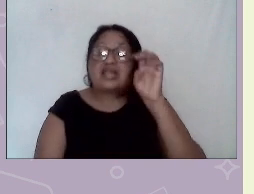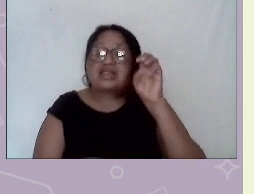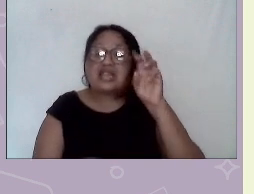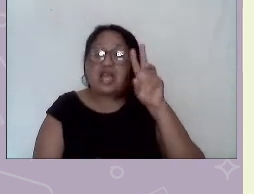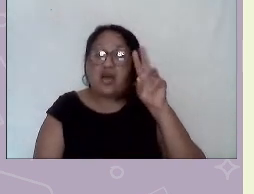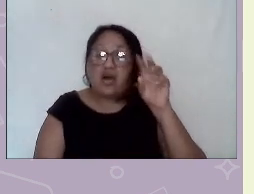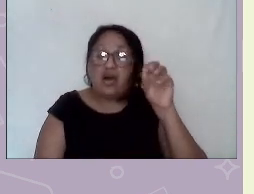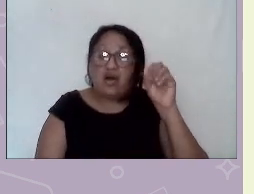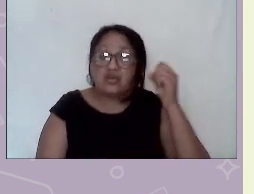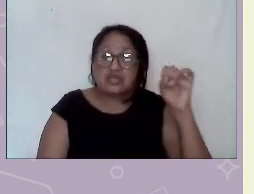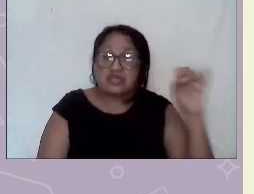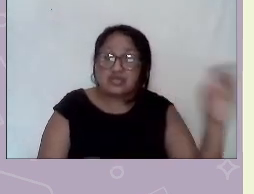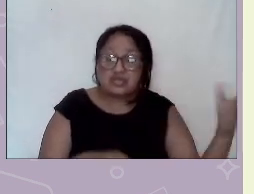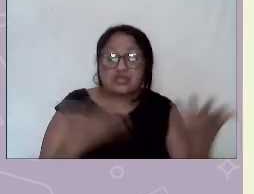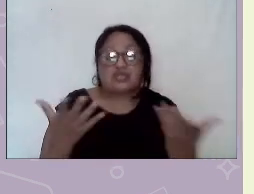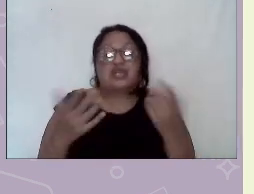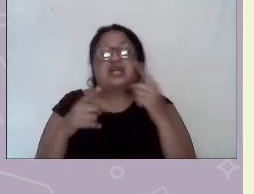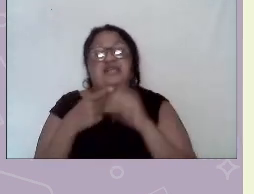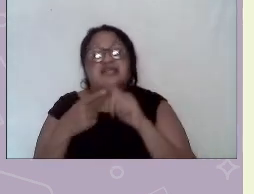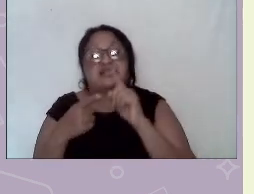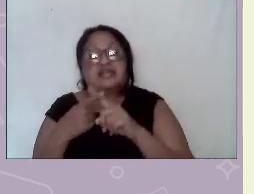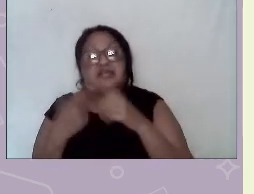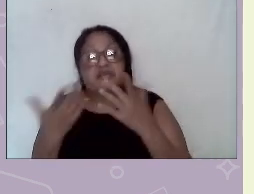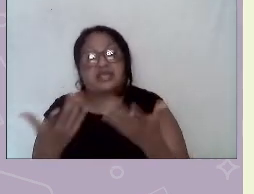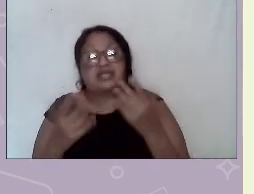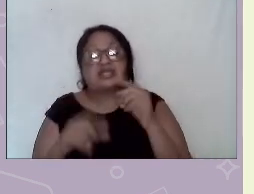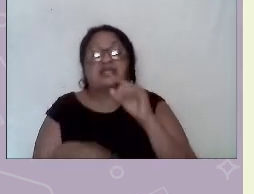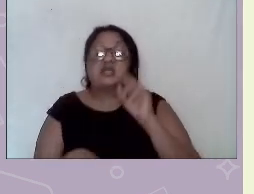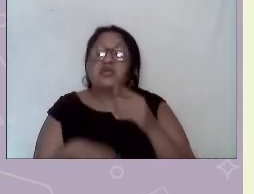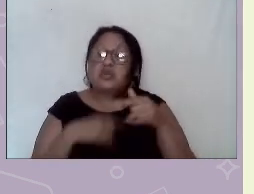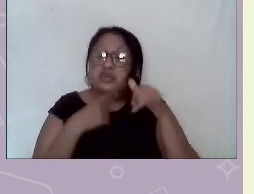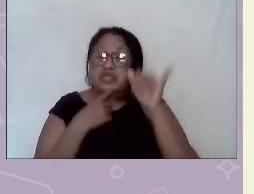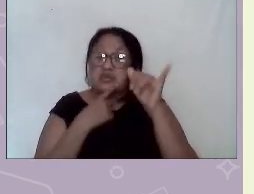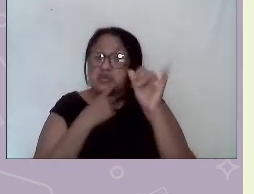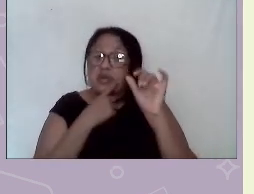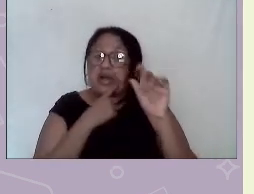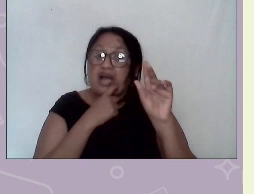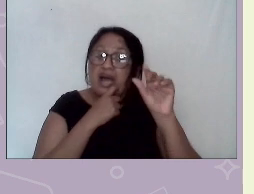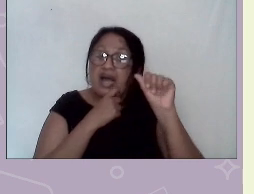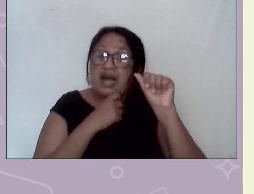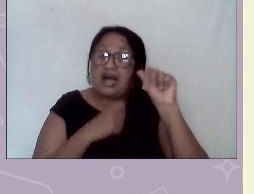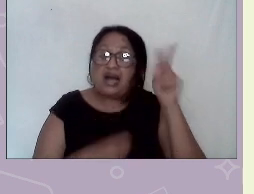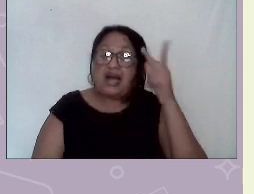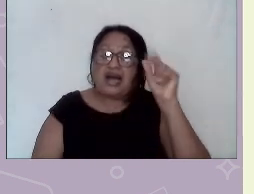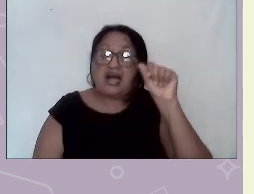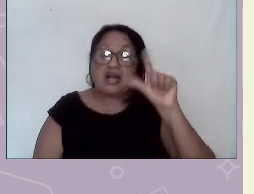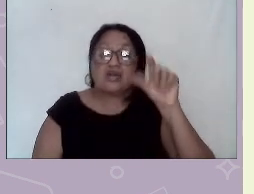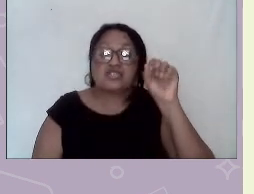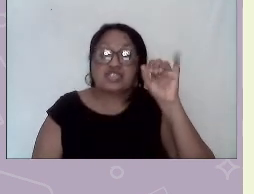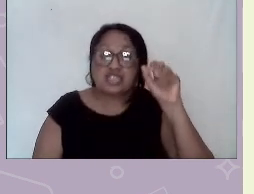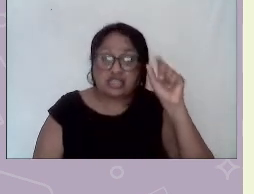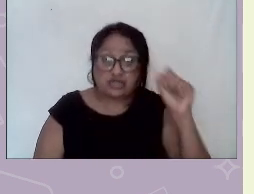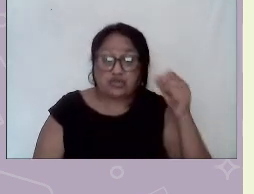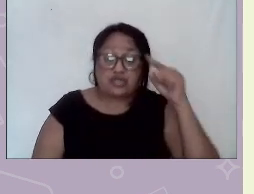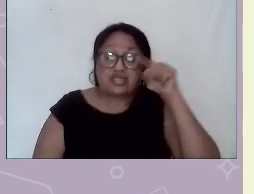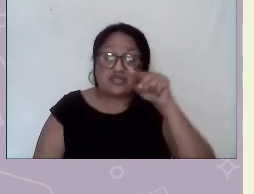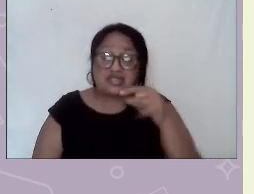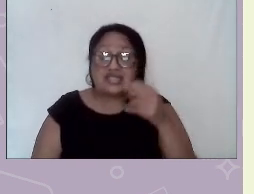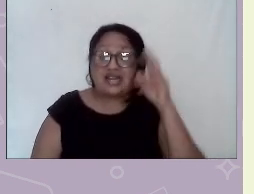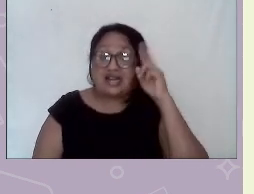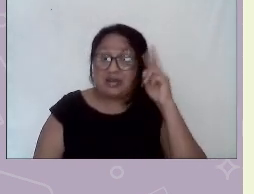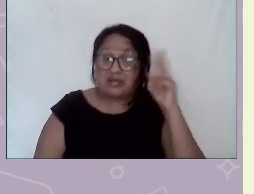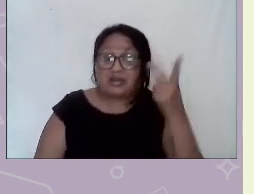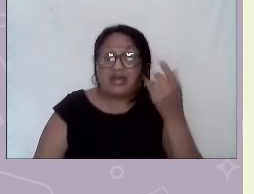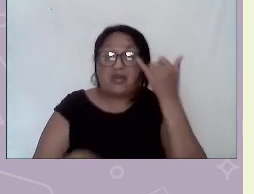representa o metal alcalino terroso e Y o halogênio se vocês lembrarem os metais alcalinos